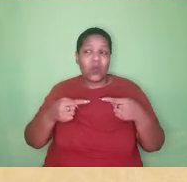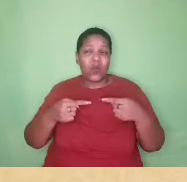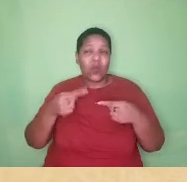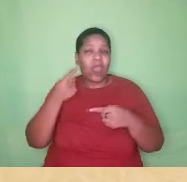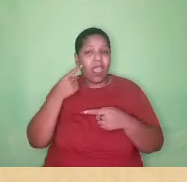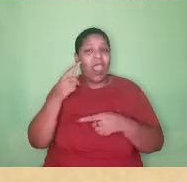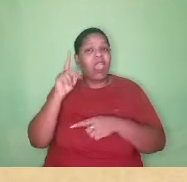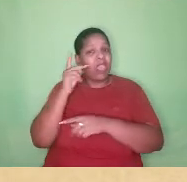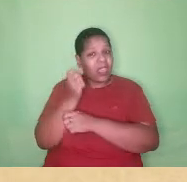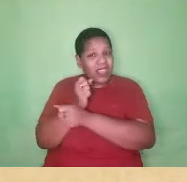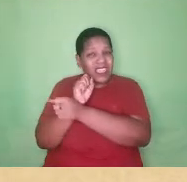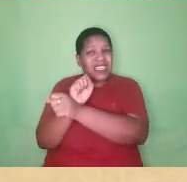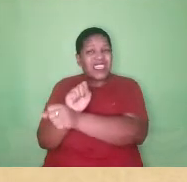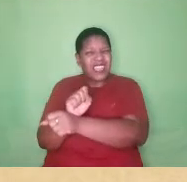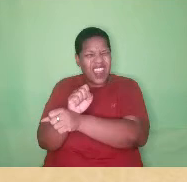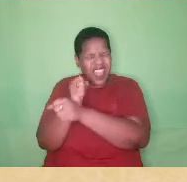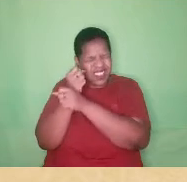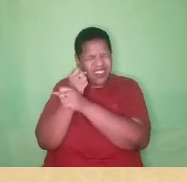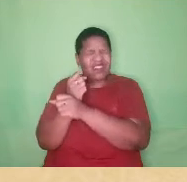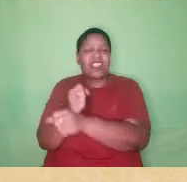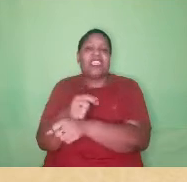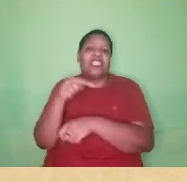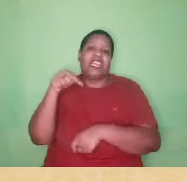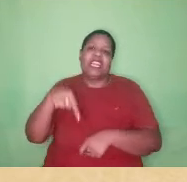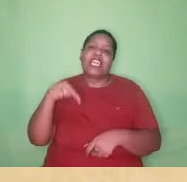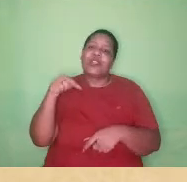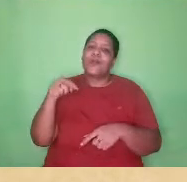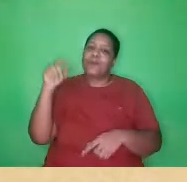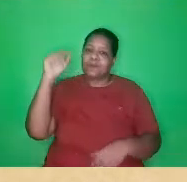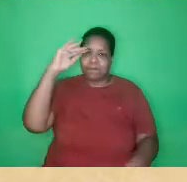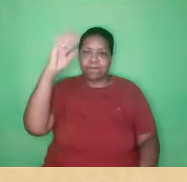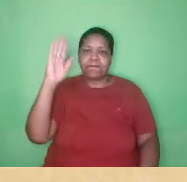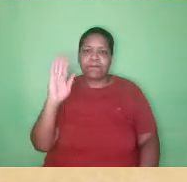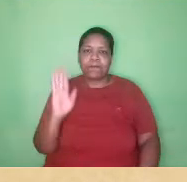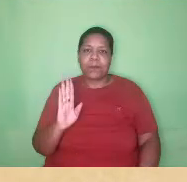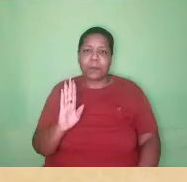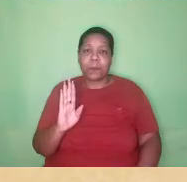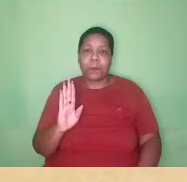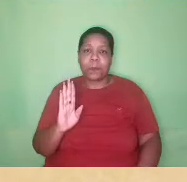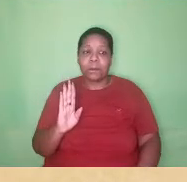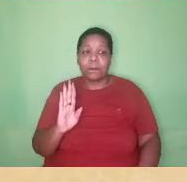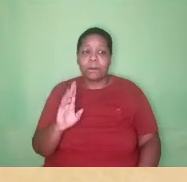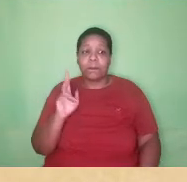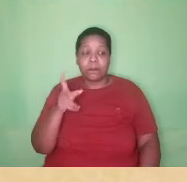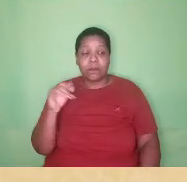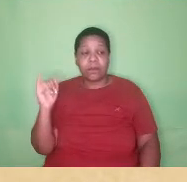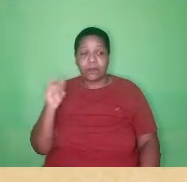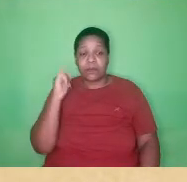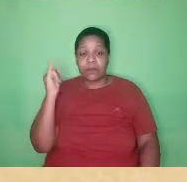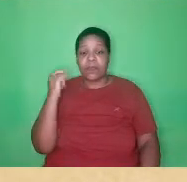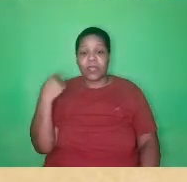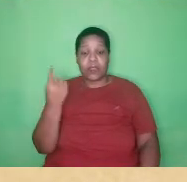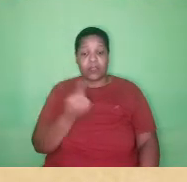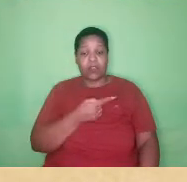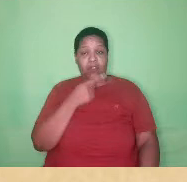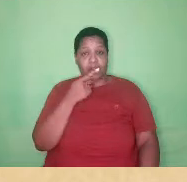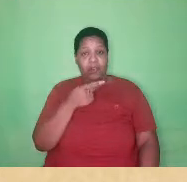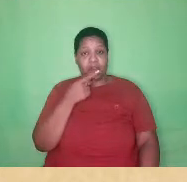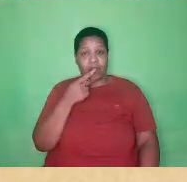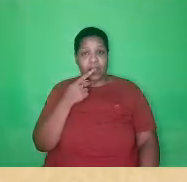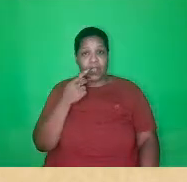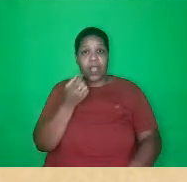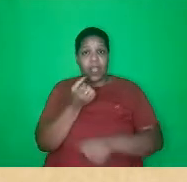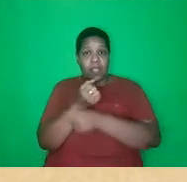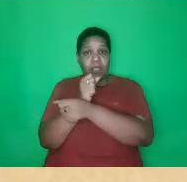sociedade escravista que foi o Brasil. Mas essa escravidão, isso é importante, quando a gente fala de escravidão no Brasil,